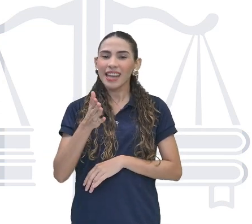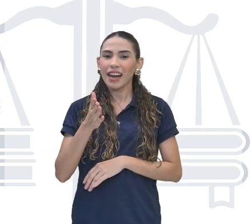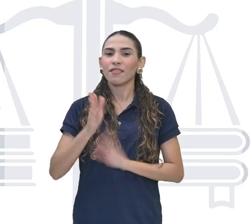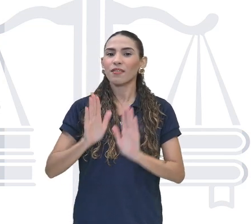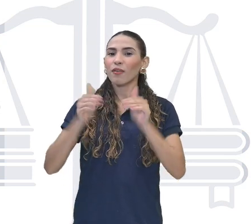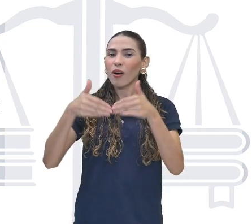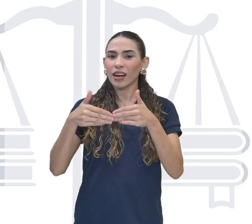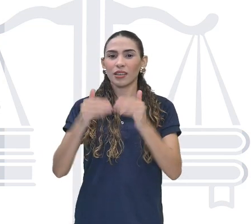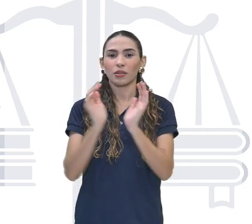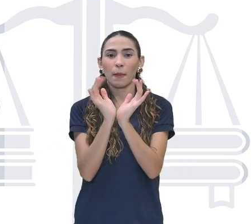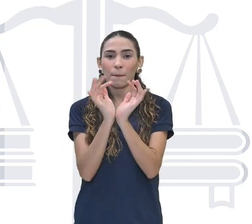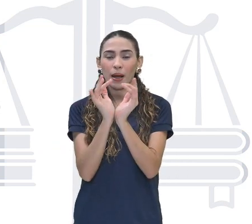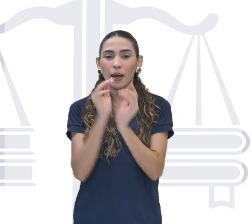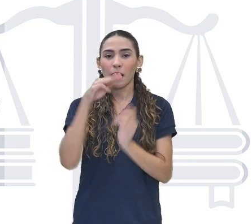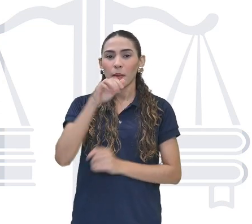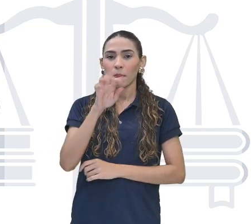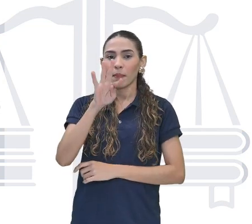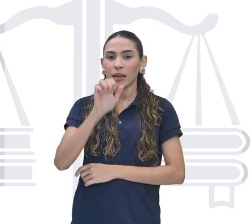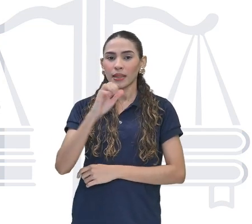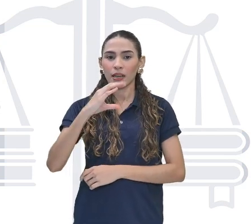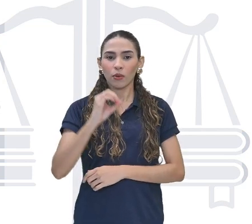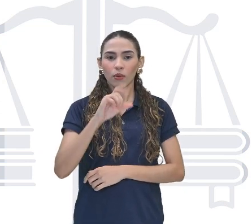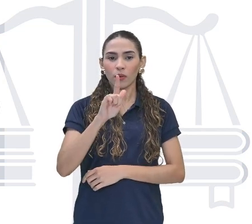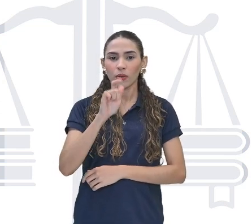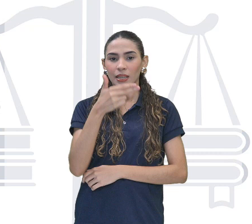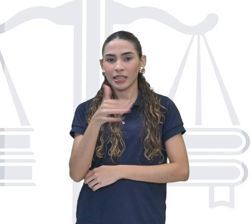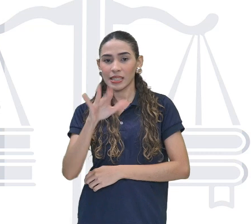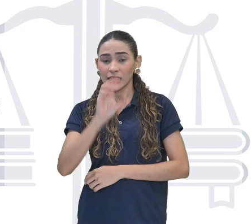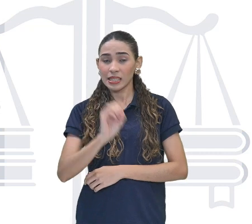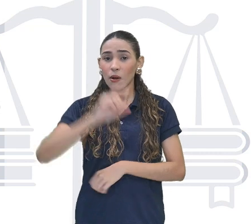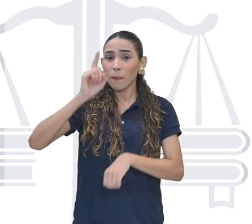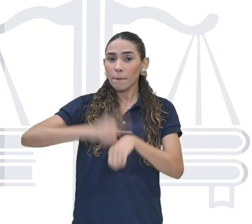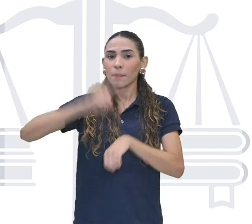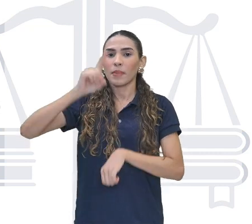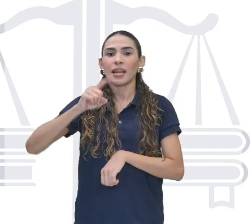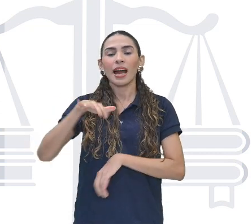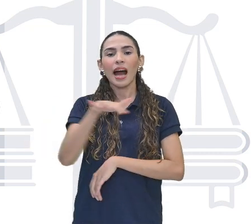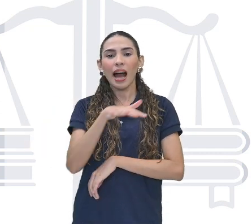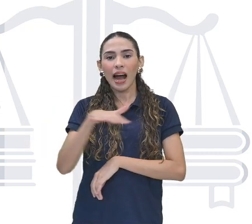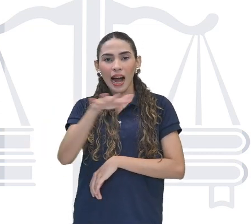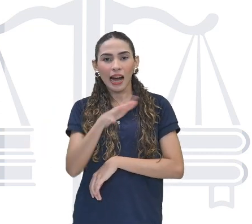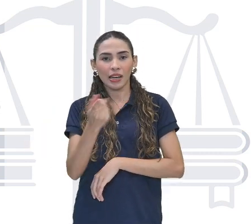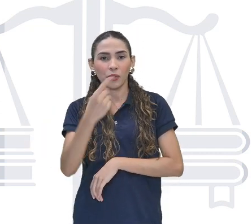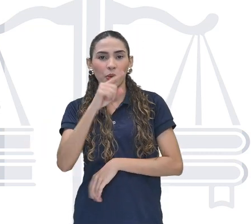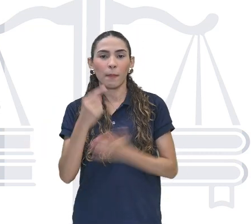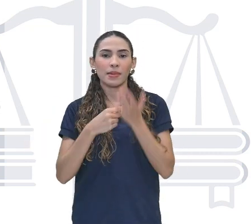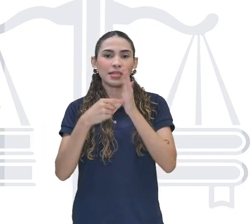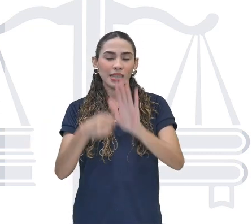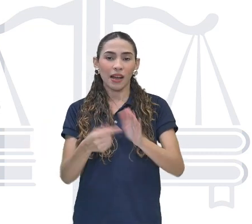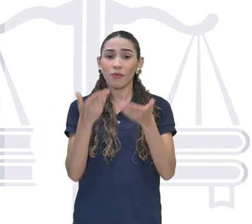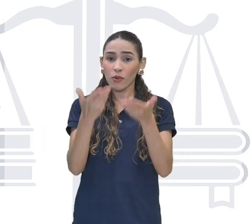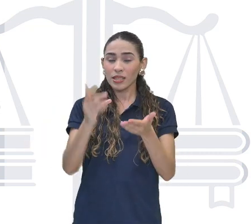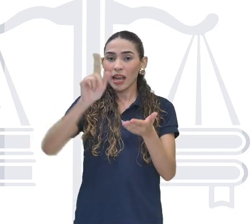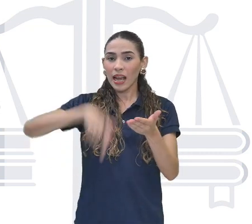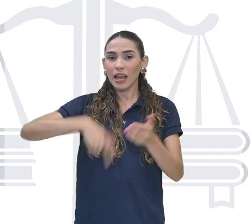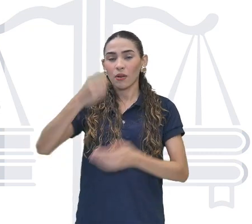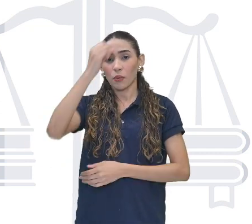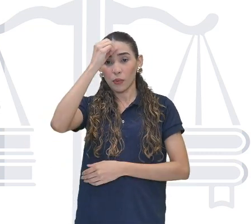a metacognição. E uma das primeiras áreas que a gente pode mostrar para vocês é o